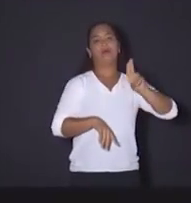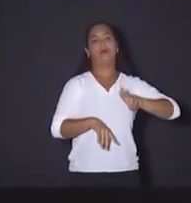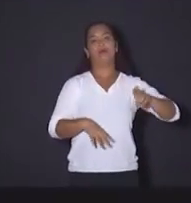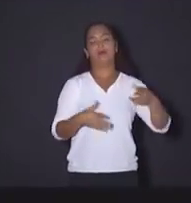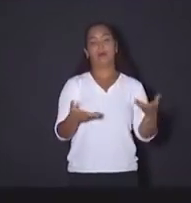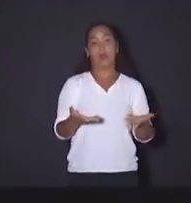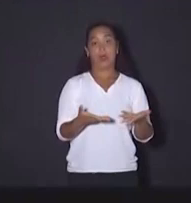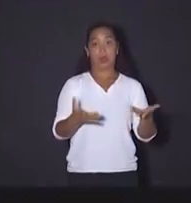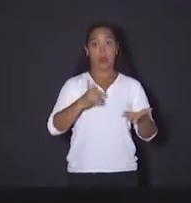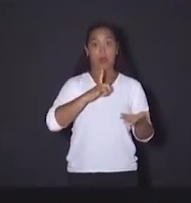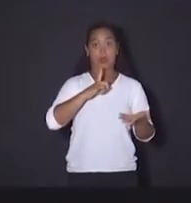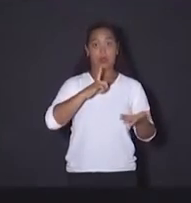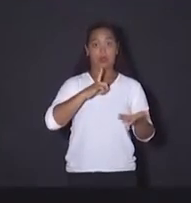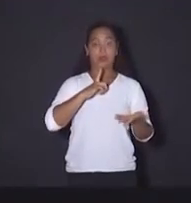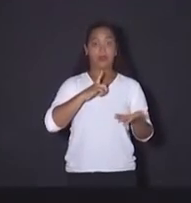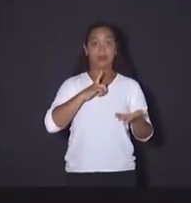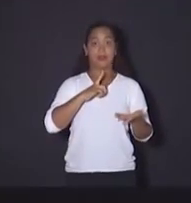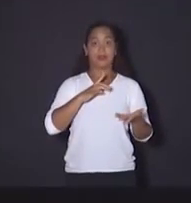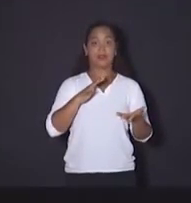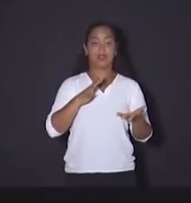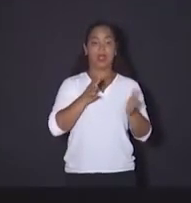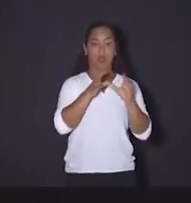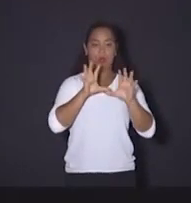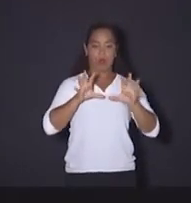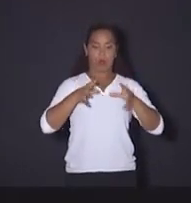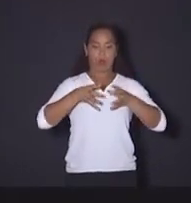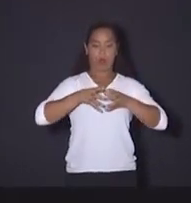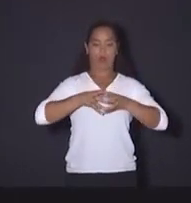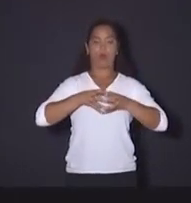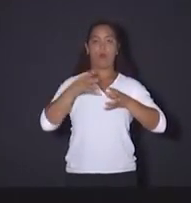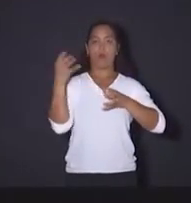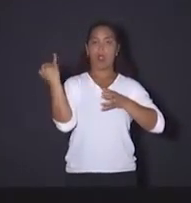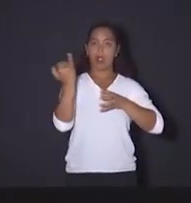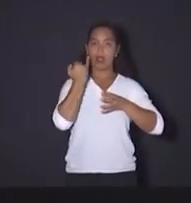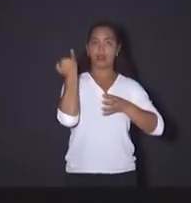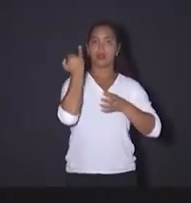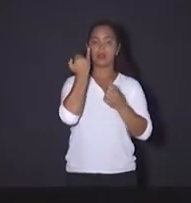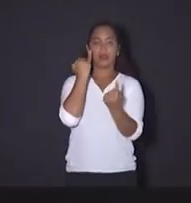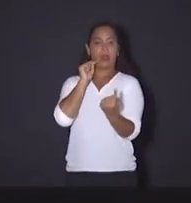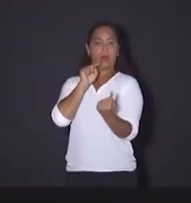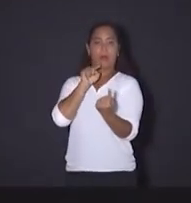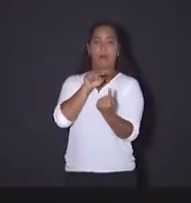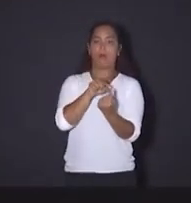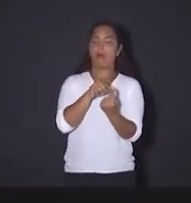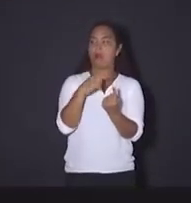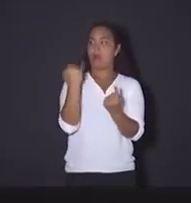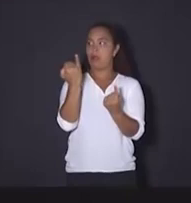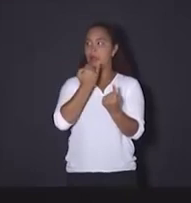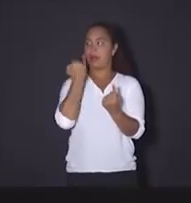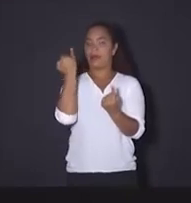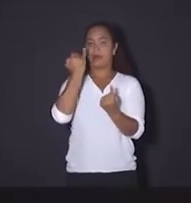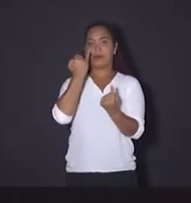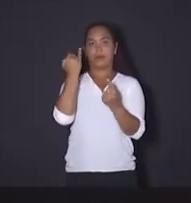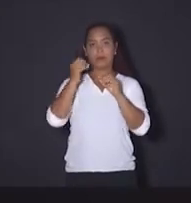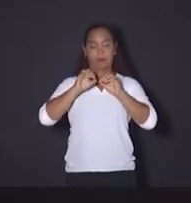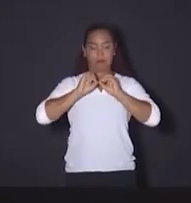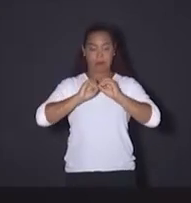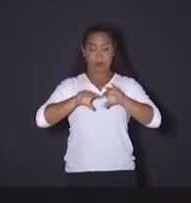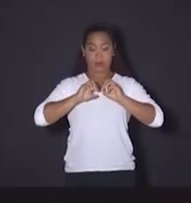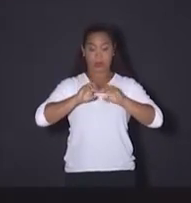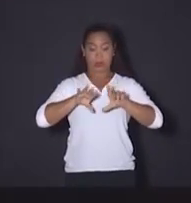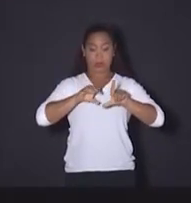Hoje temos uma linha importantíssima no ensino, tanto